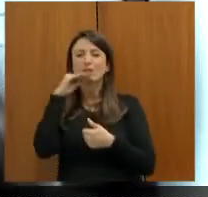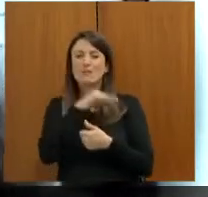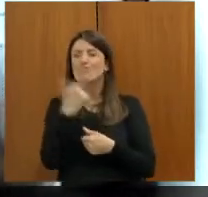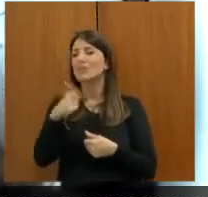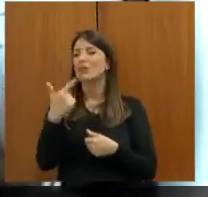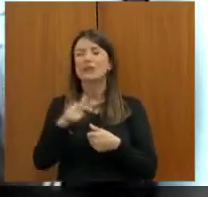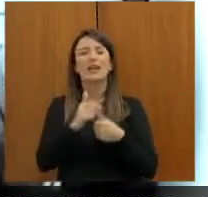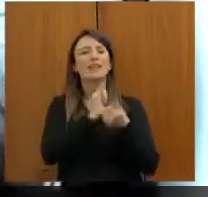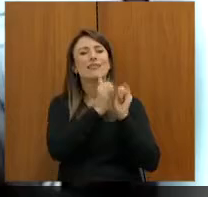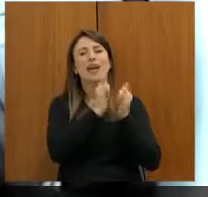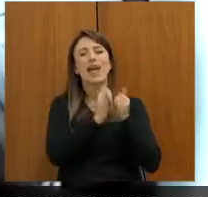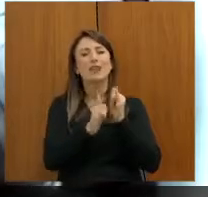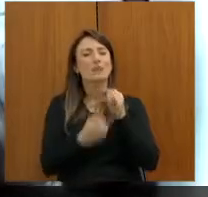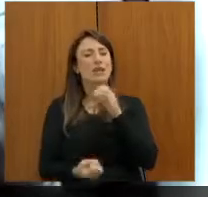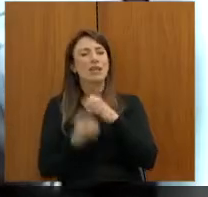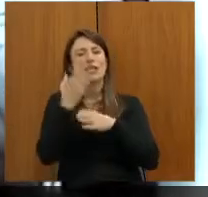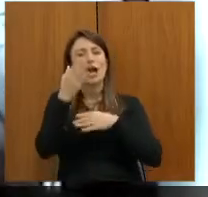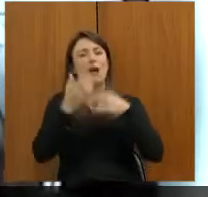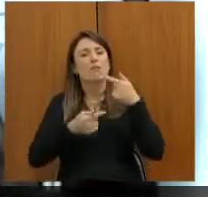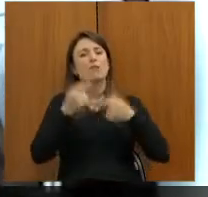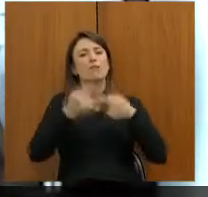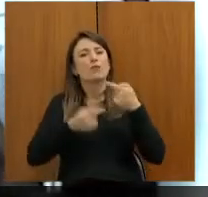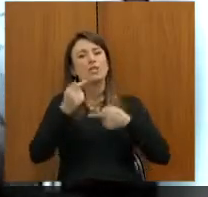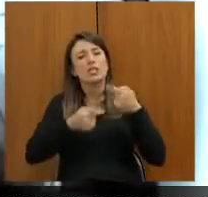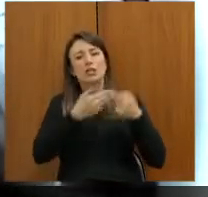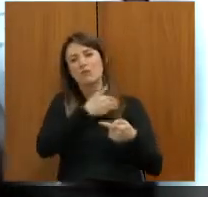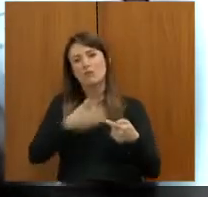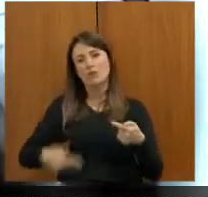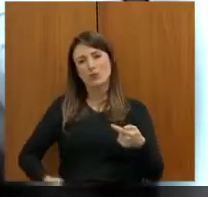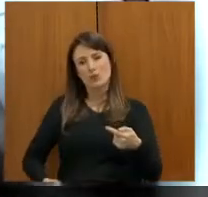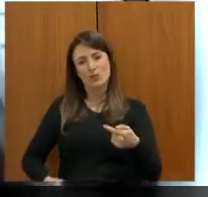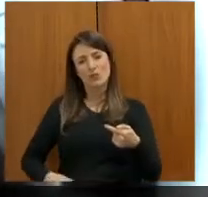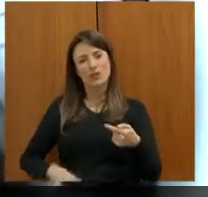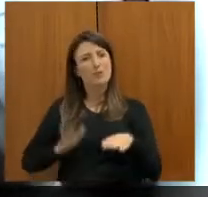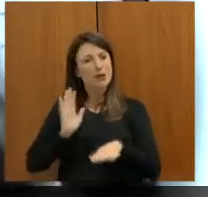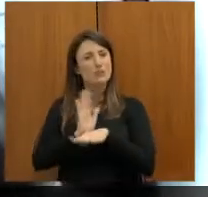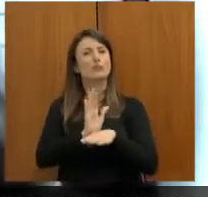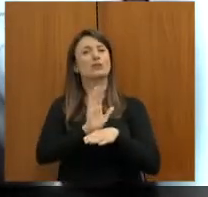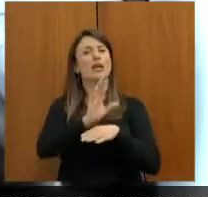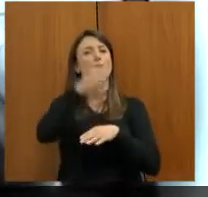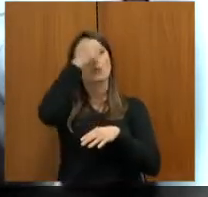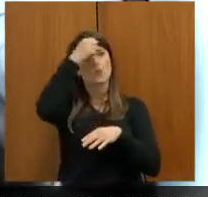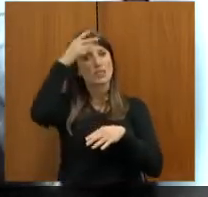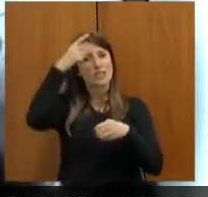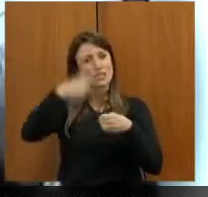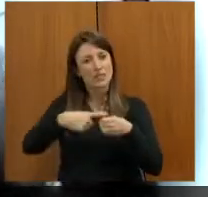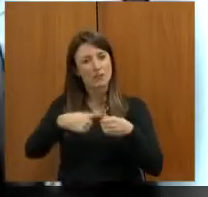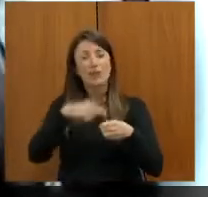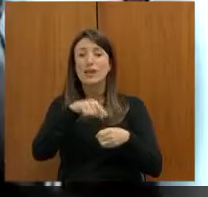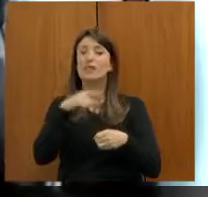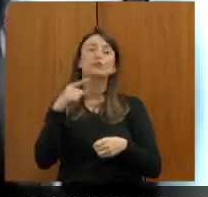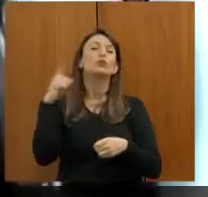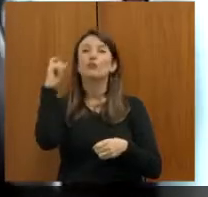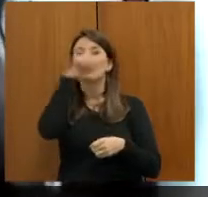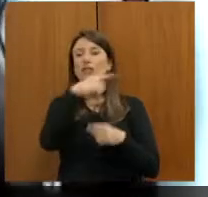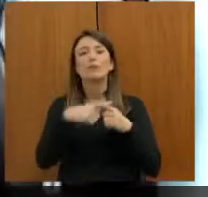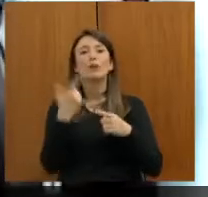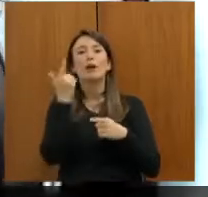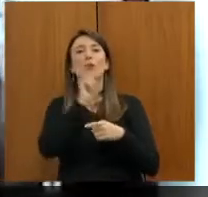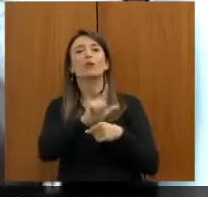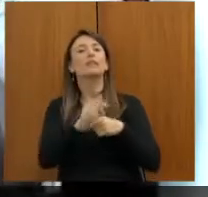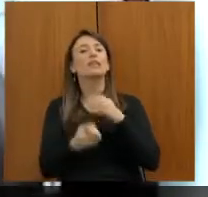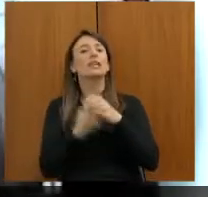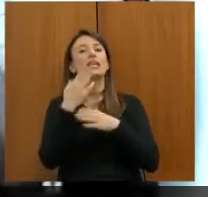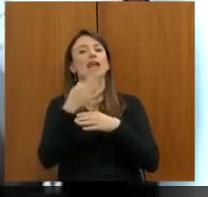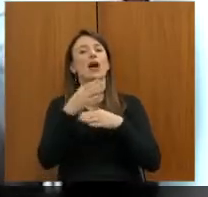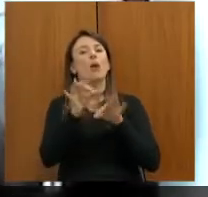elaboração de política pública nos municípios e isso é muito difícil porque pra gente ter um plano Municipal de combate